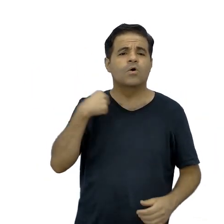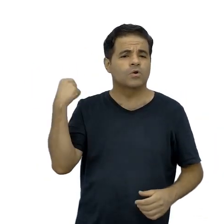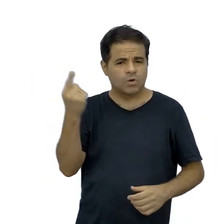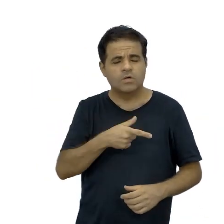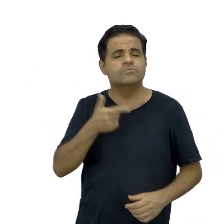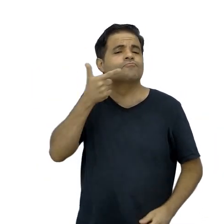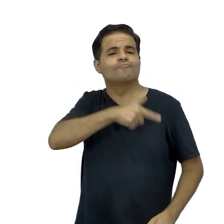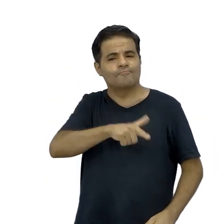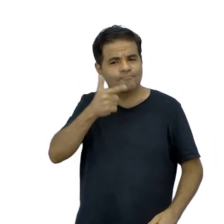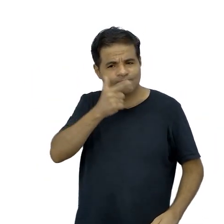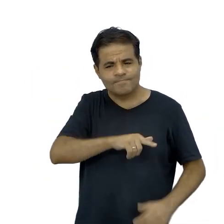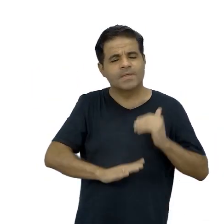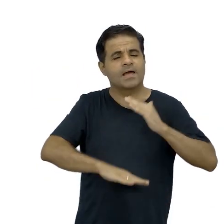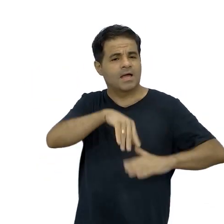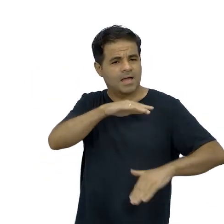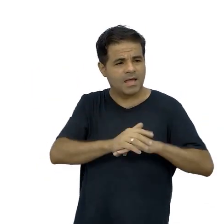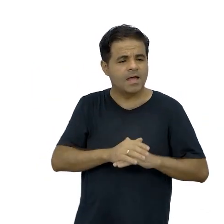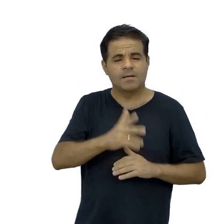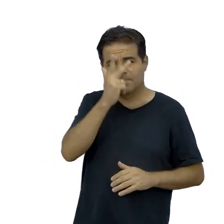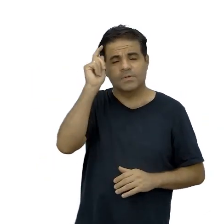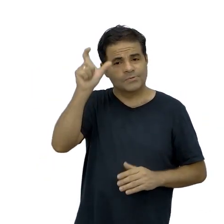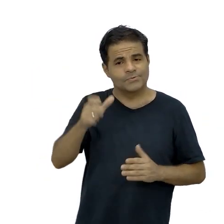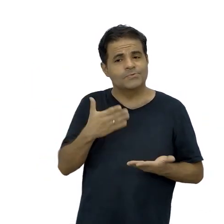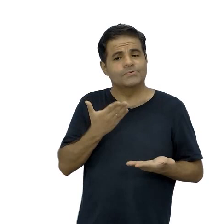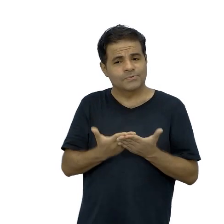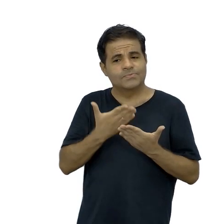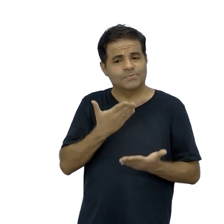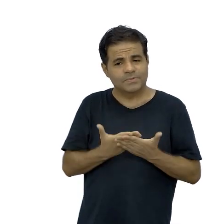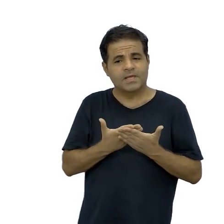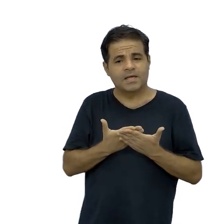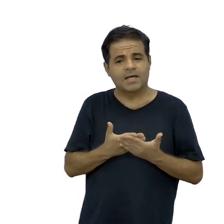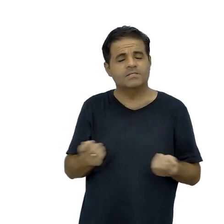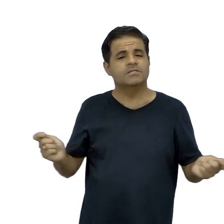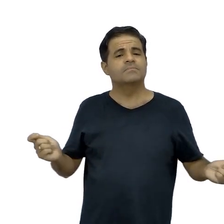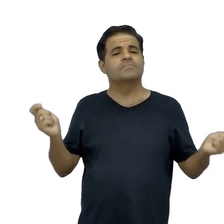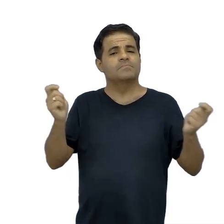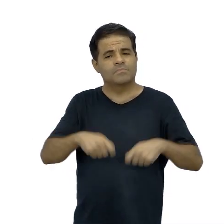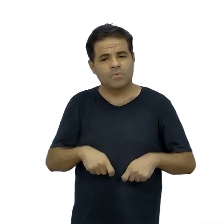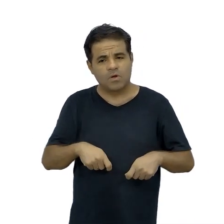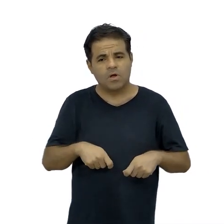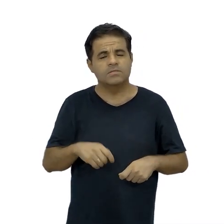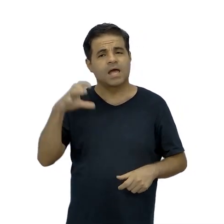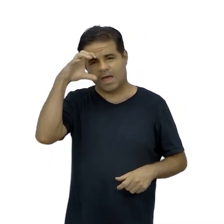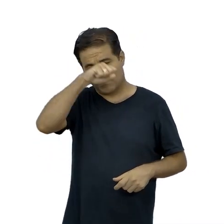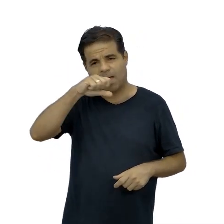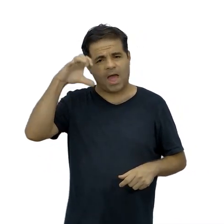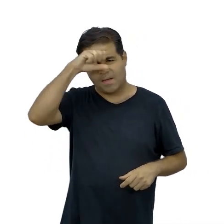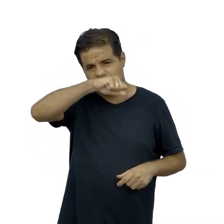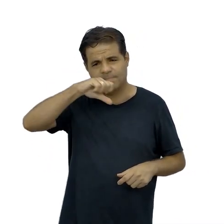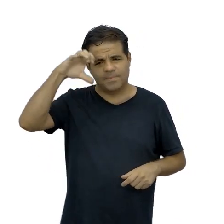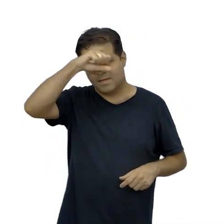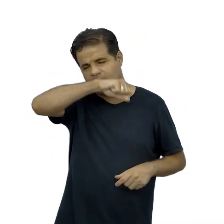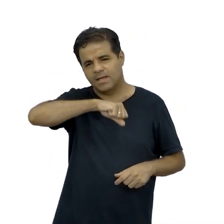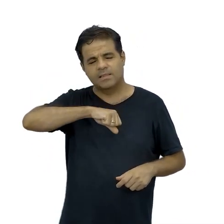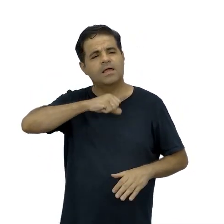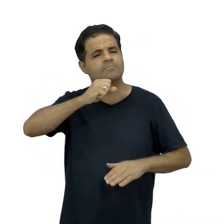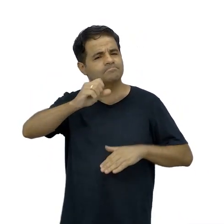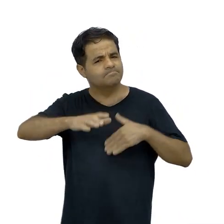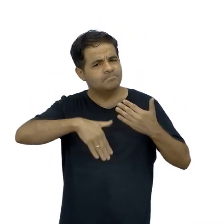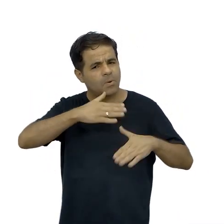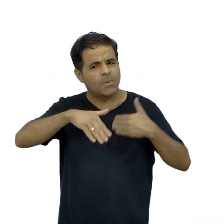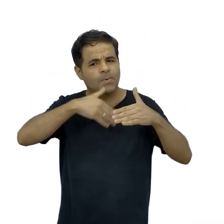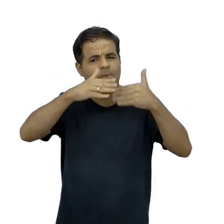consiga fazer com que o estudante aprenda, com que